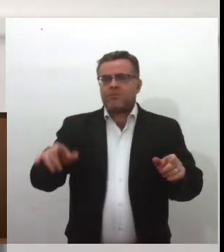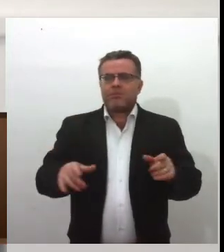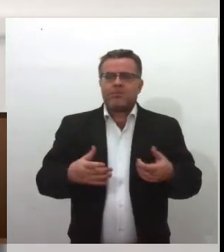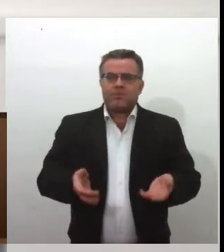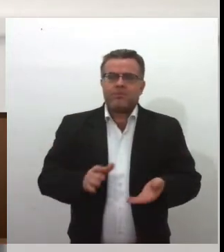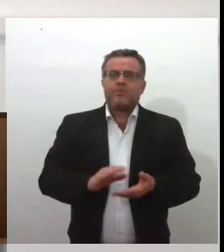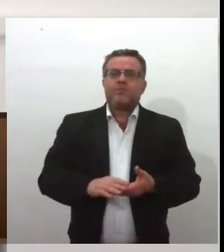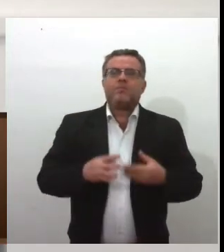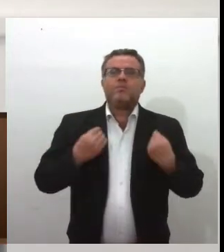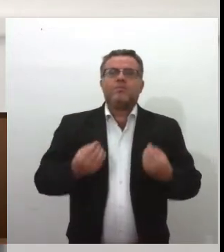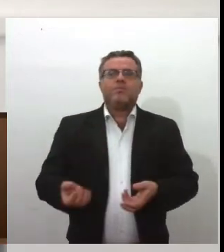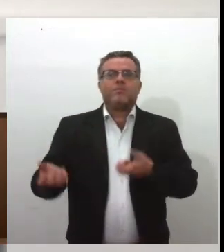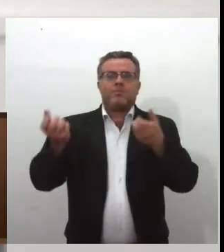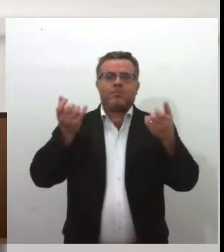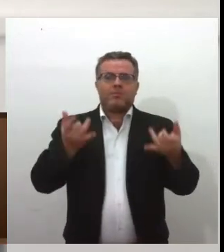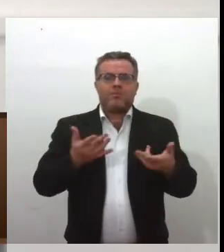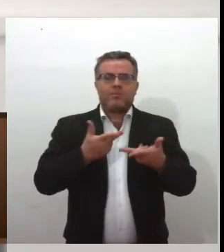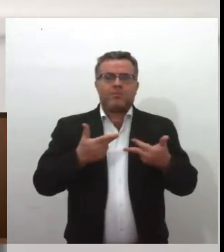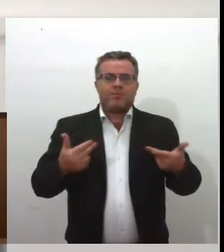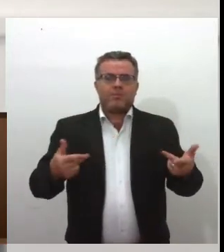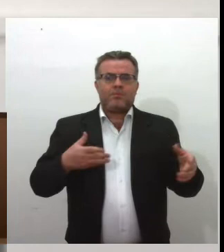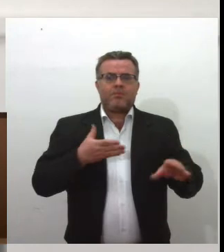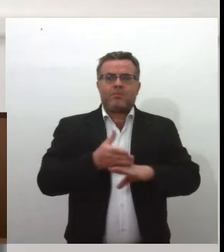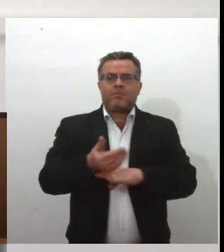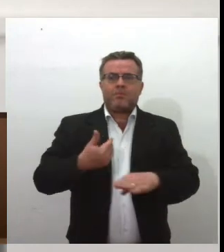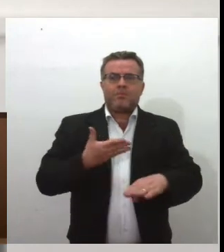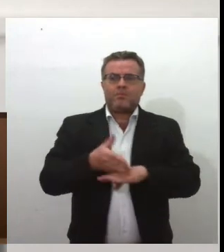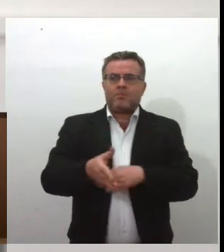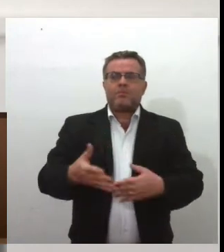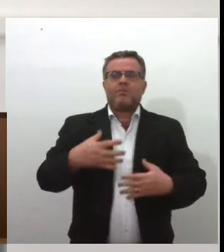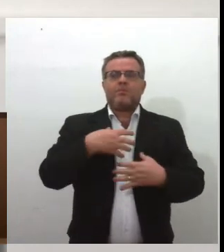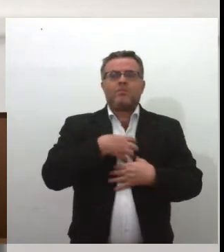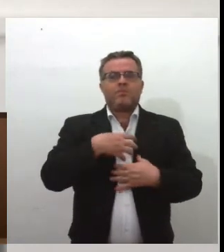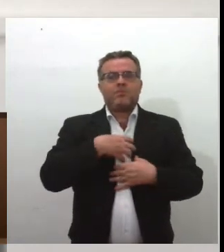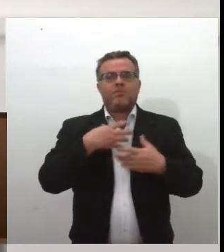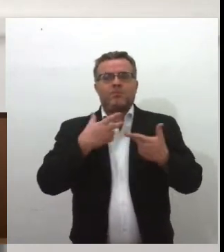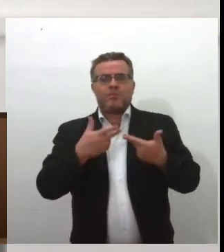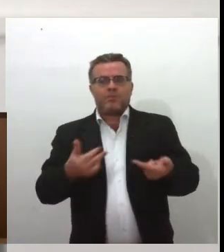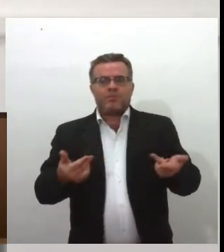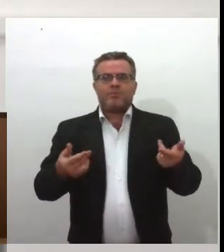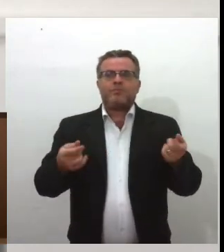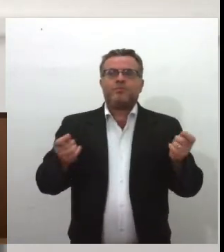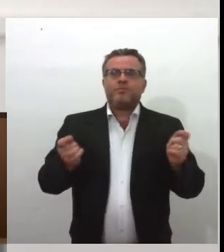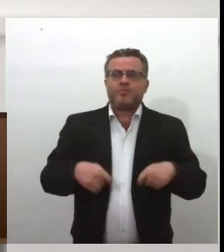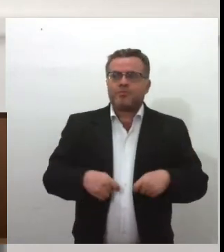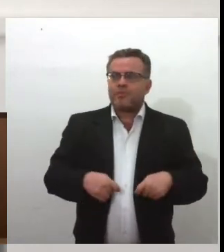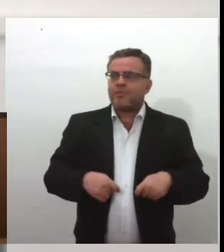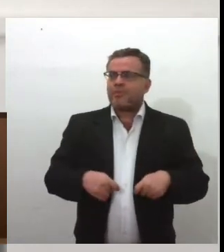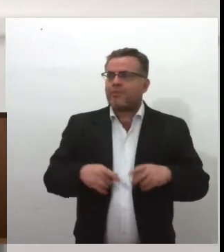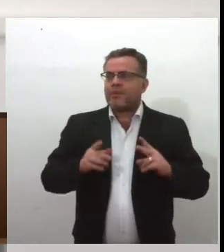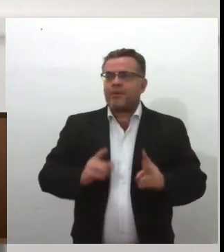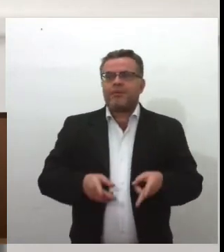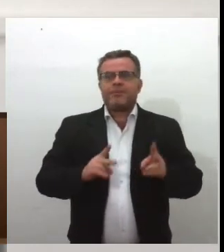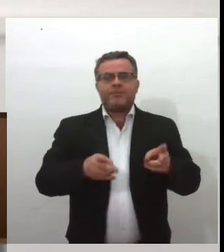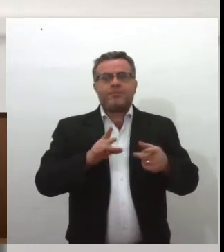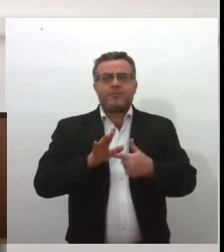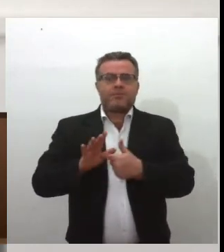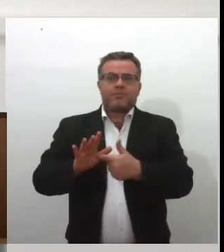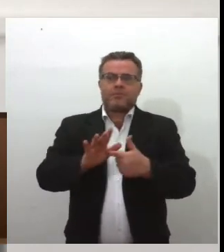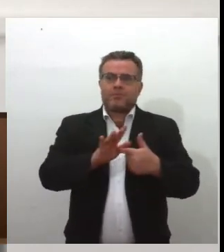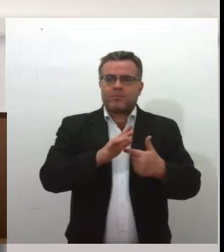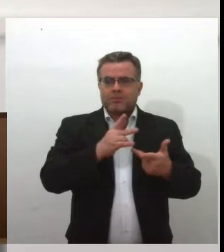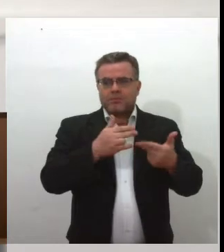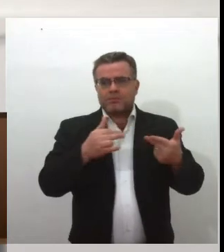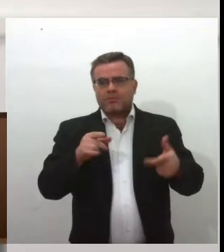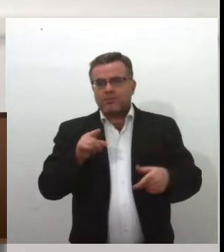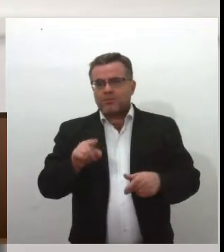a falar sobre as questões da sensibilidade, dos sentimentos, sair um pouco desse estereotipo desse